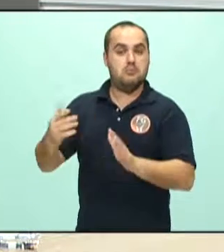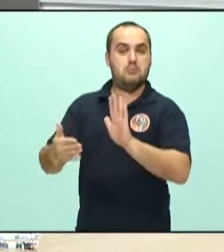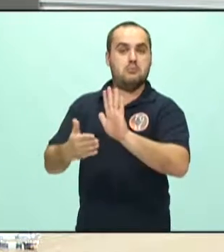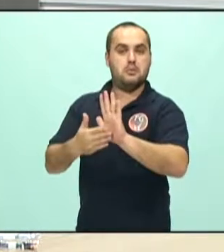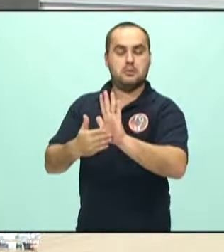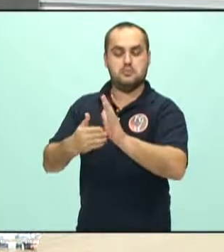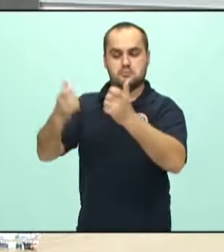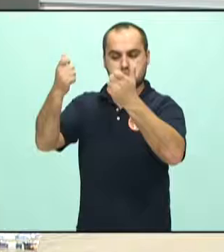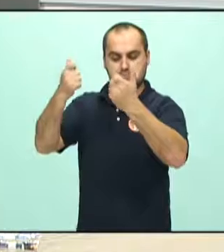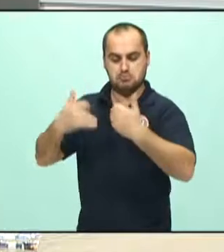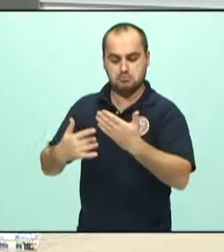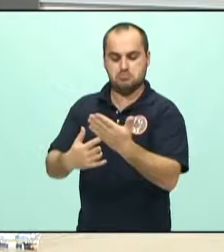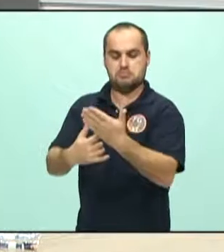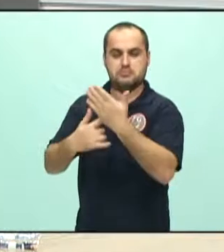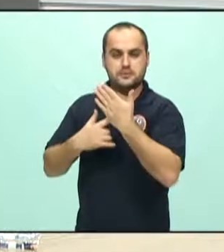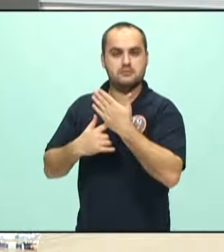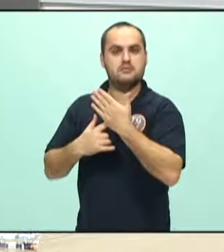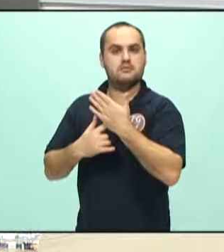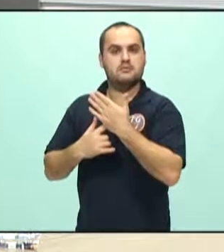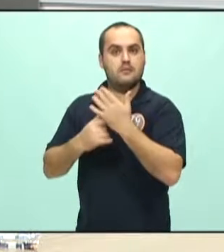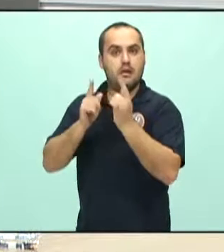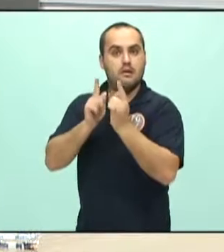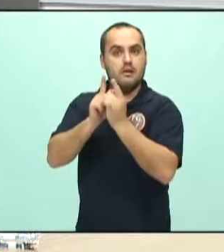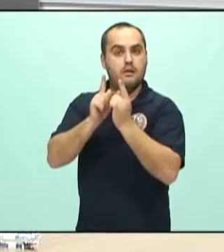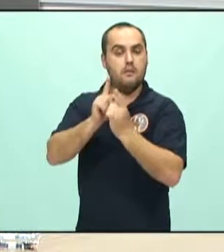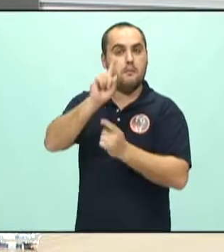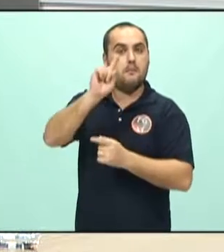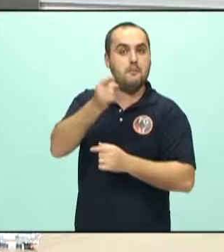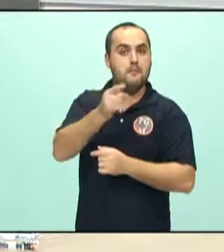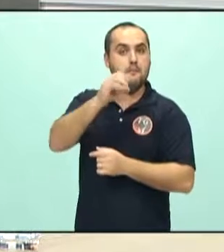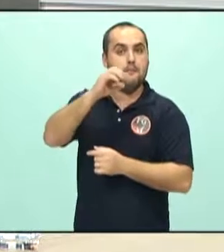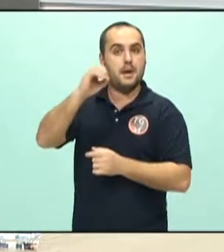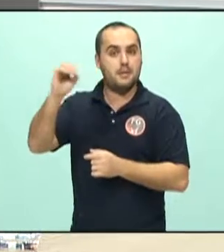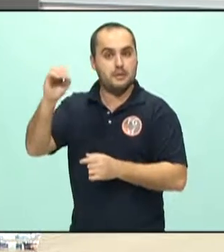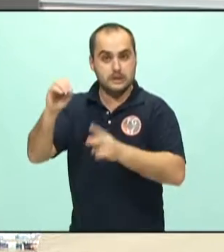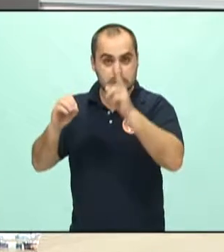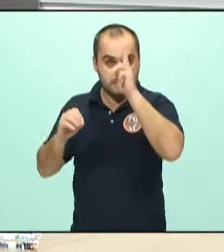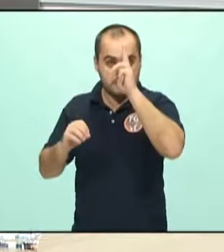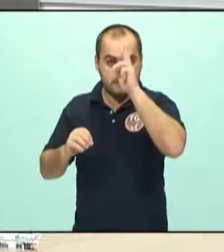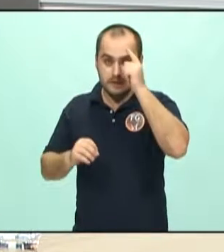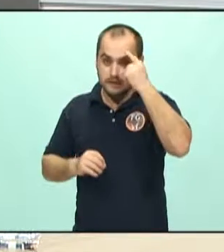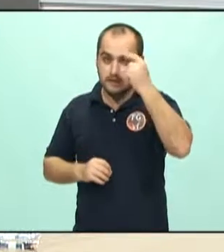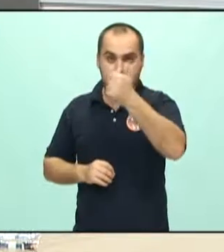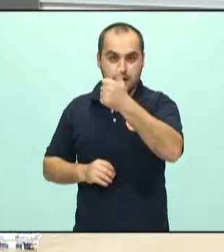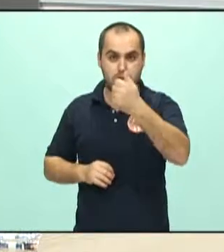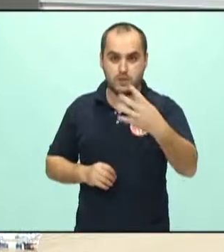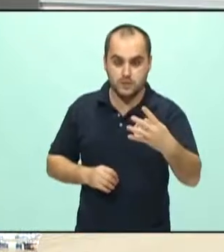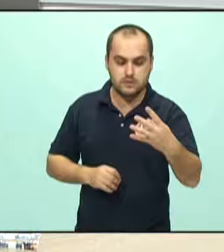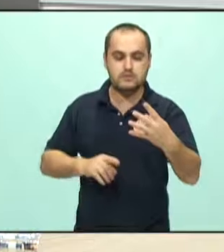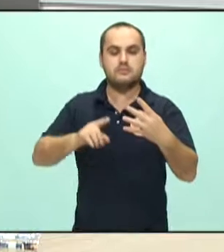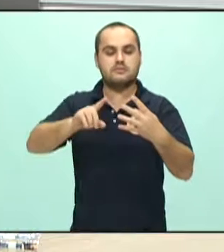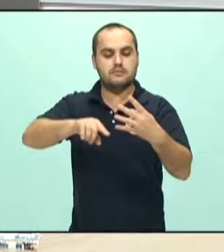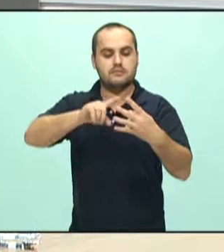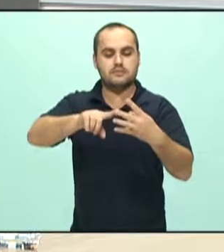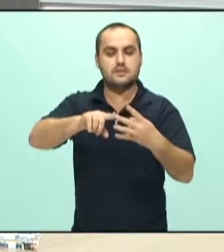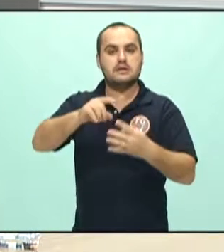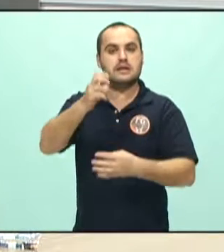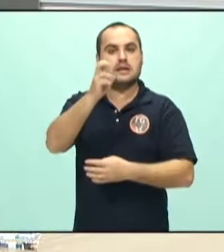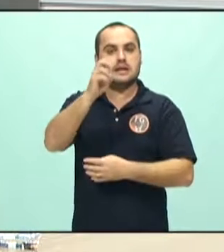fórum que inicialmente atendeu mil crianças 500 na segunda-feira dia 14 mais 500 no dia 16